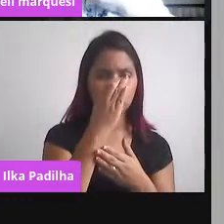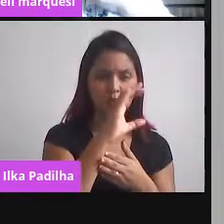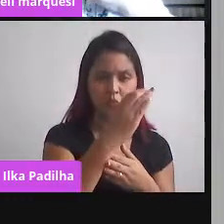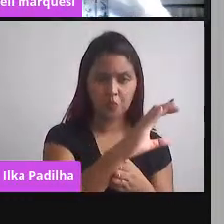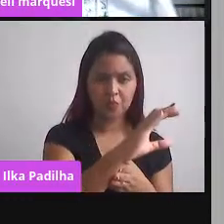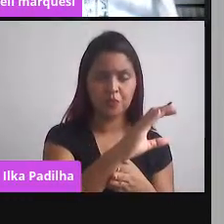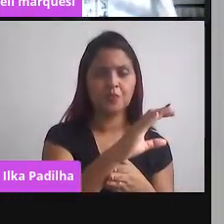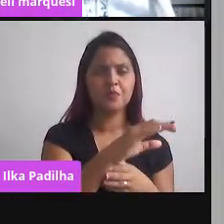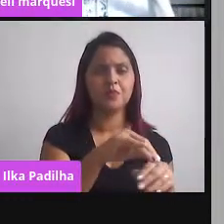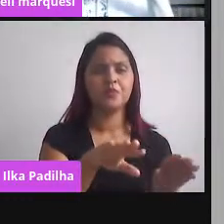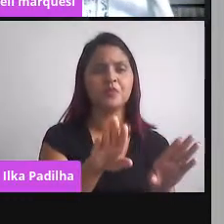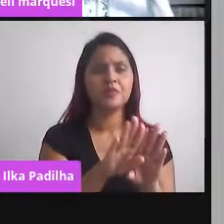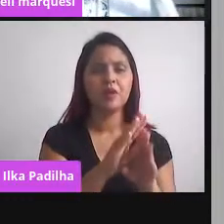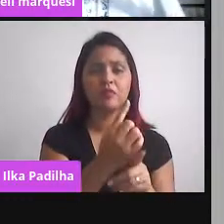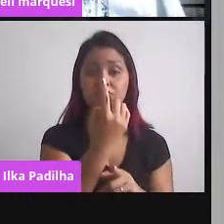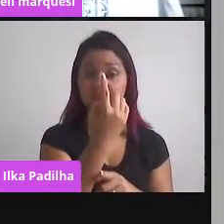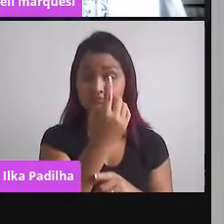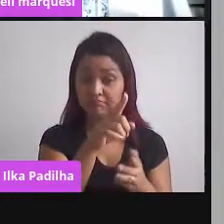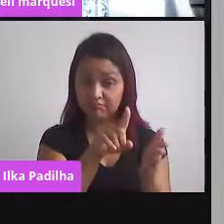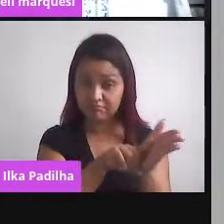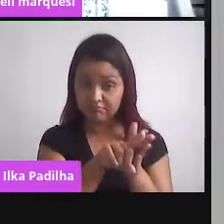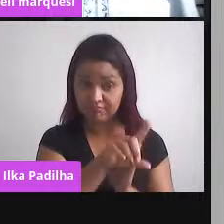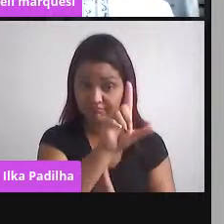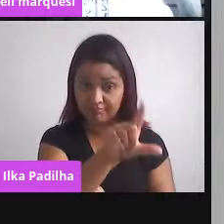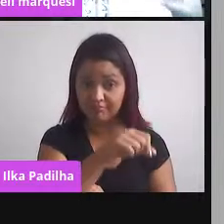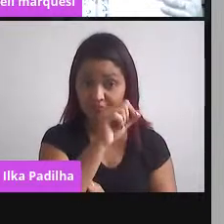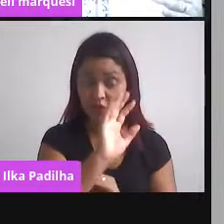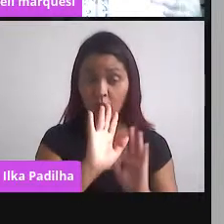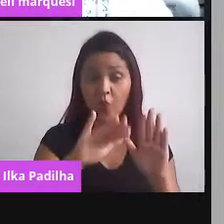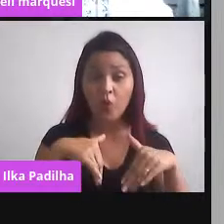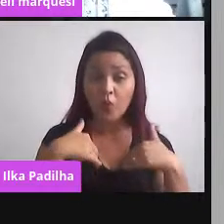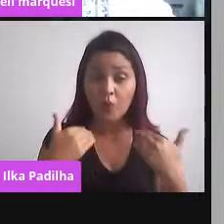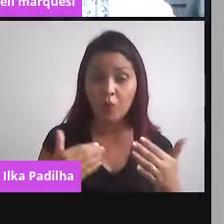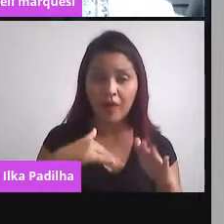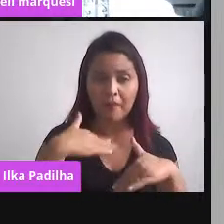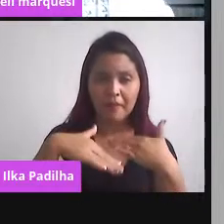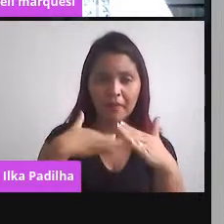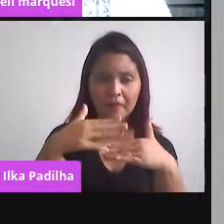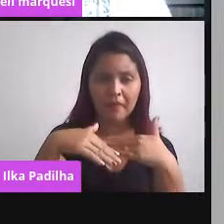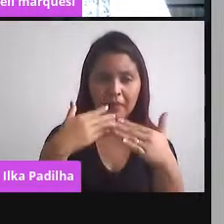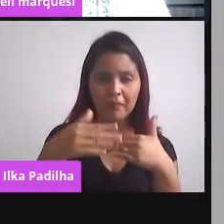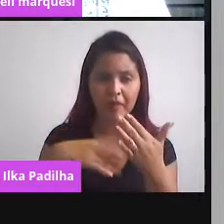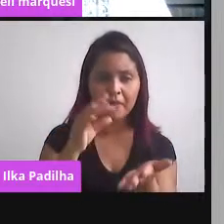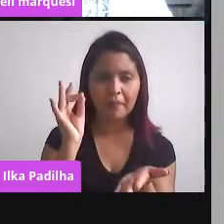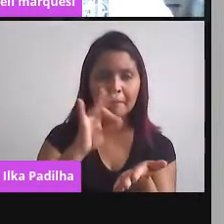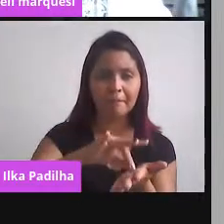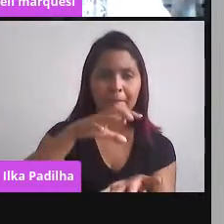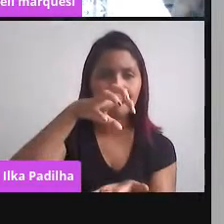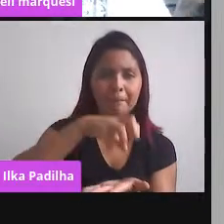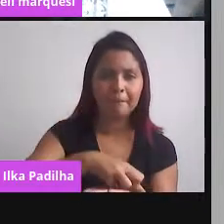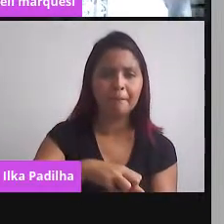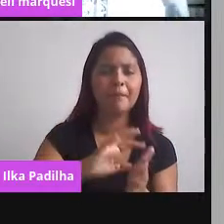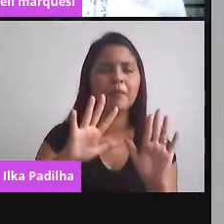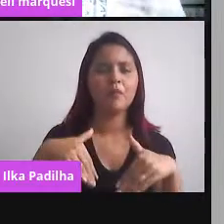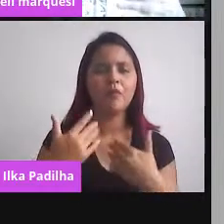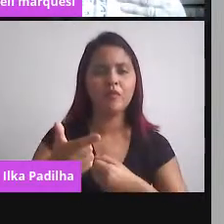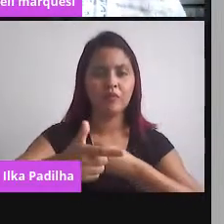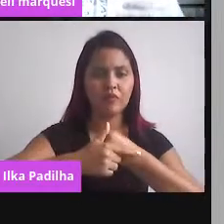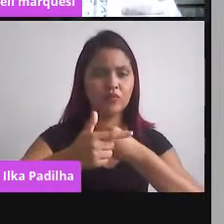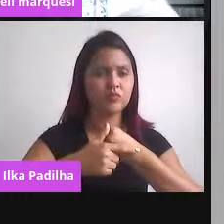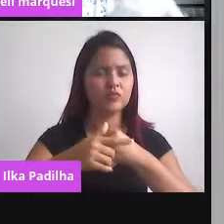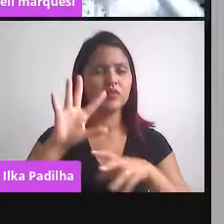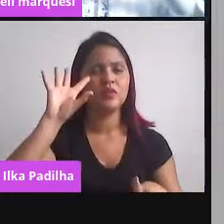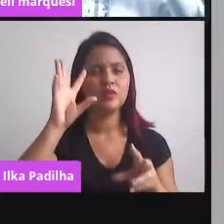a partir de uma pergunta, quais sequências são predominantes e quais são as suas funções nos resumos de